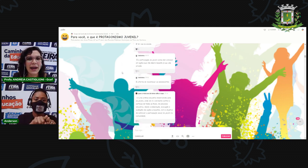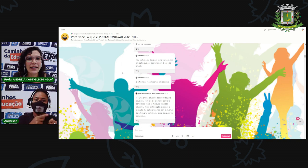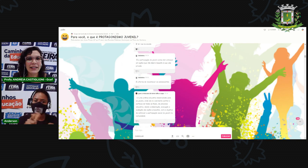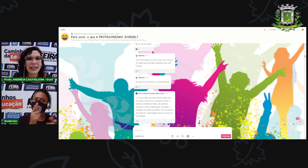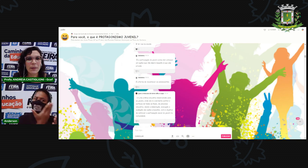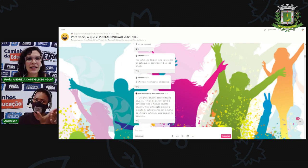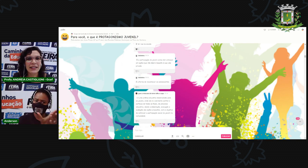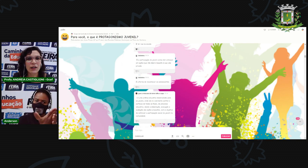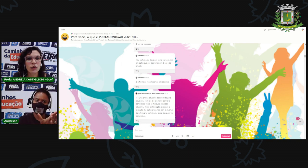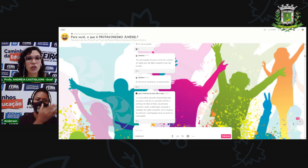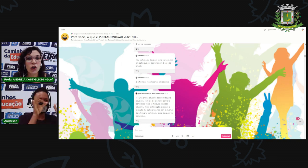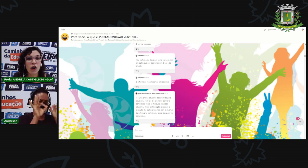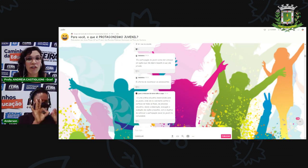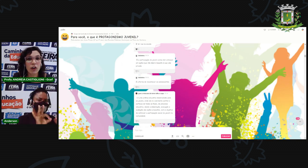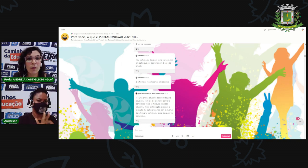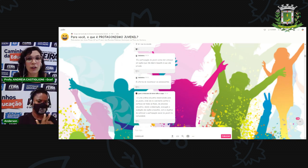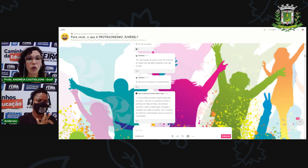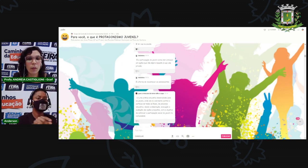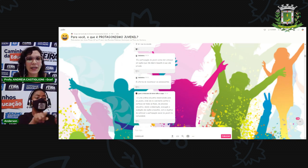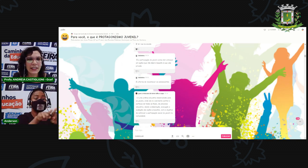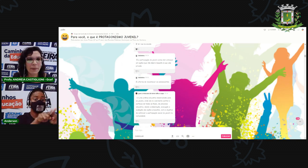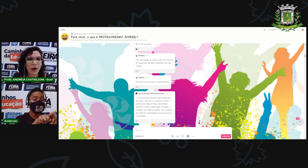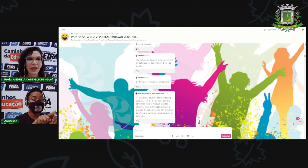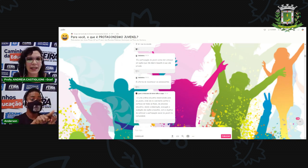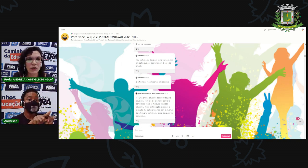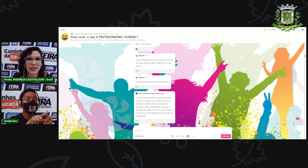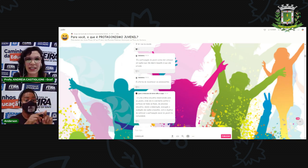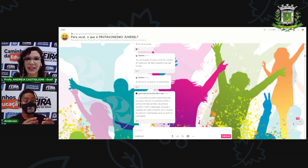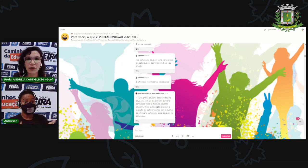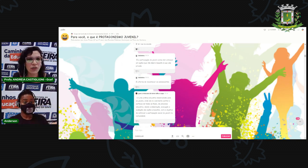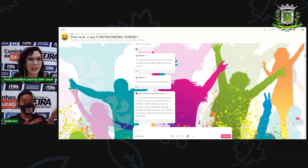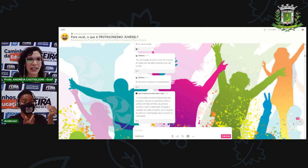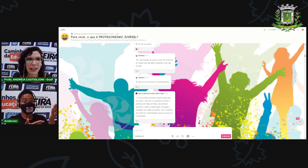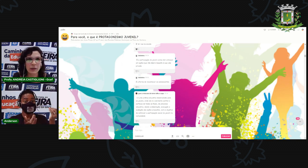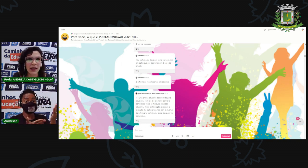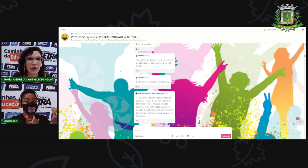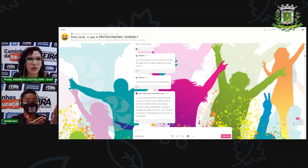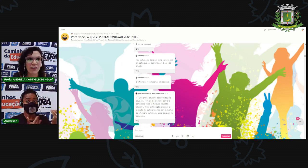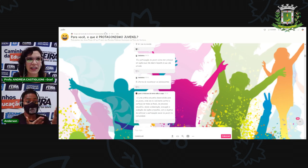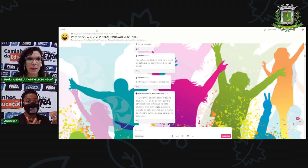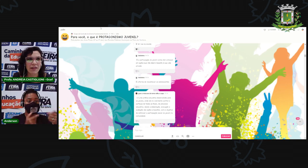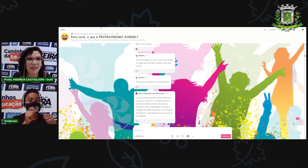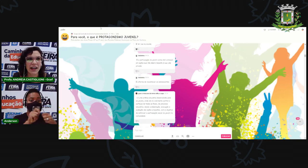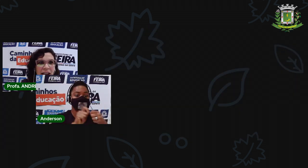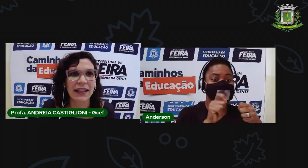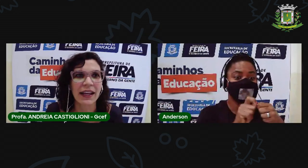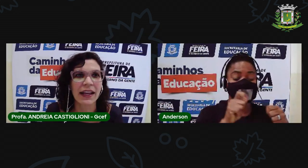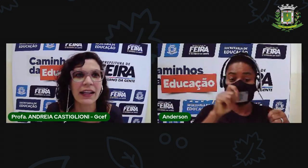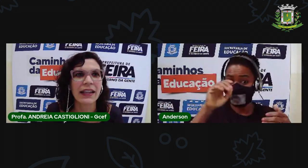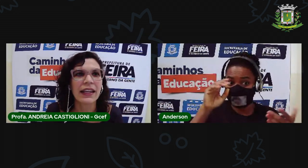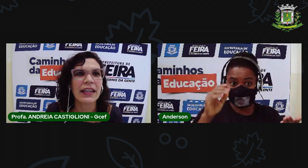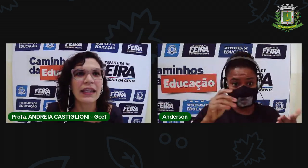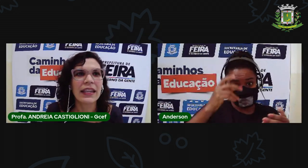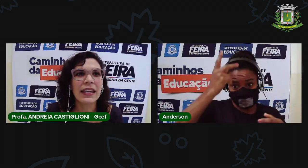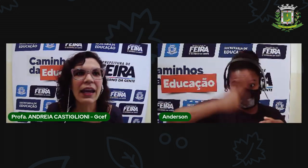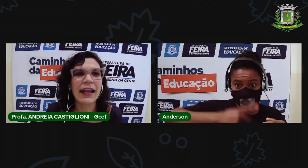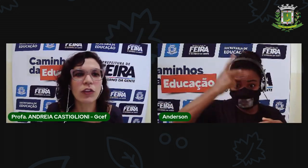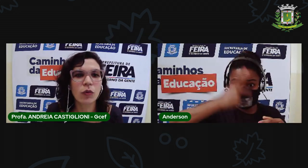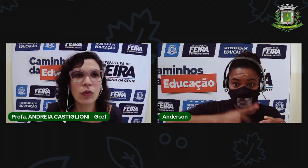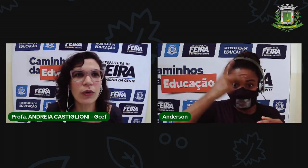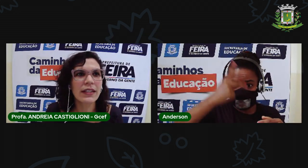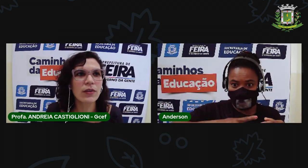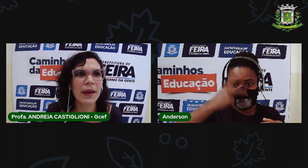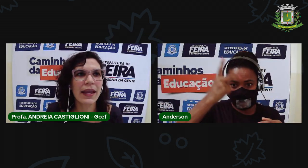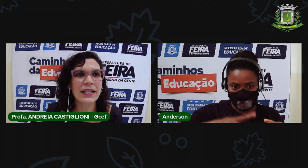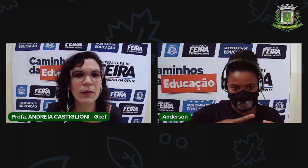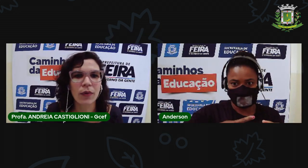é a participação do jovem como ator principal em ações que não dizem respeito à sua vida privada. E é